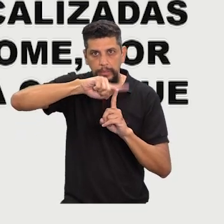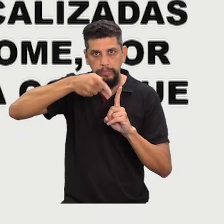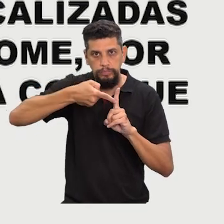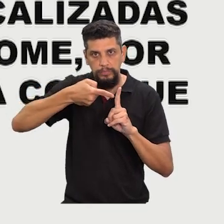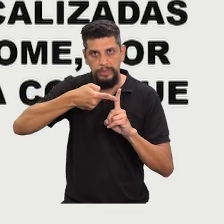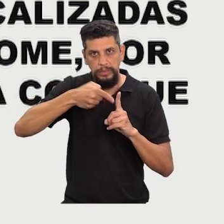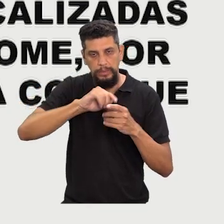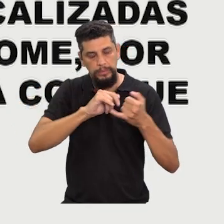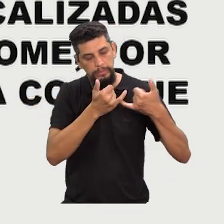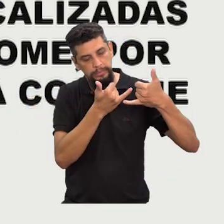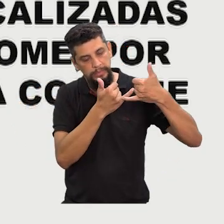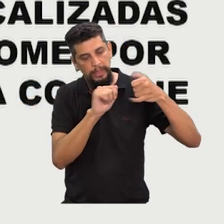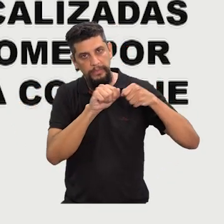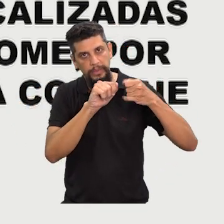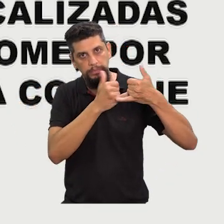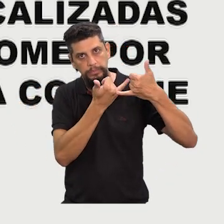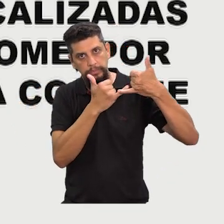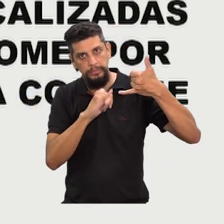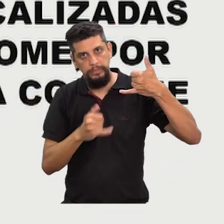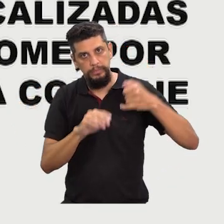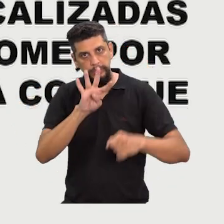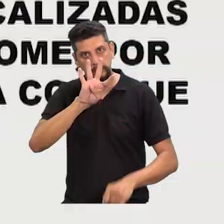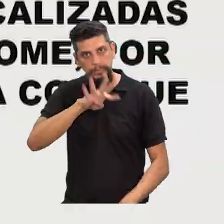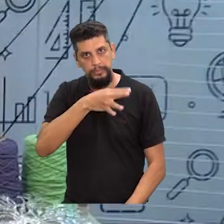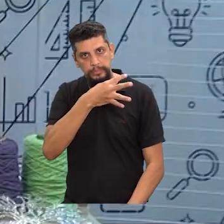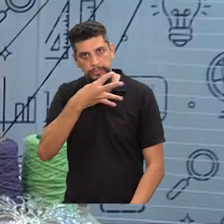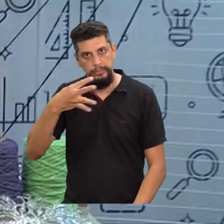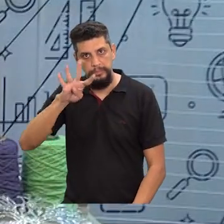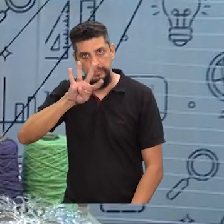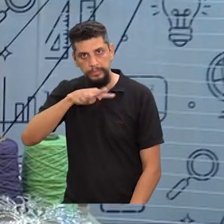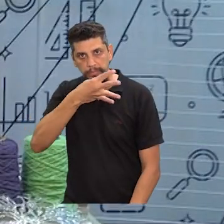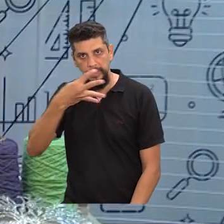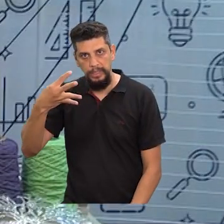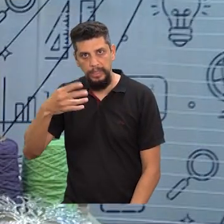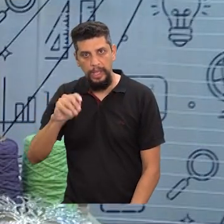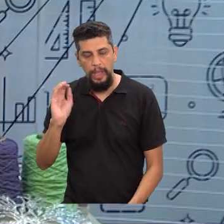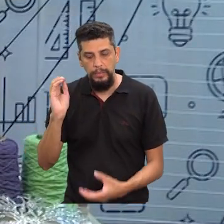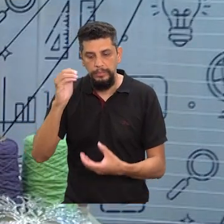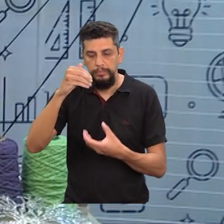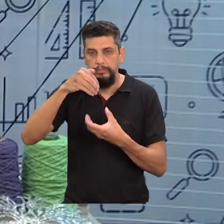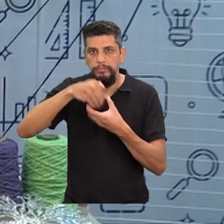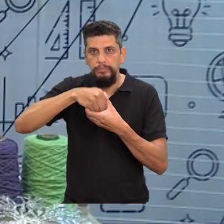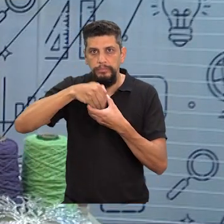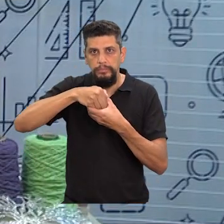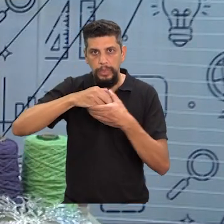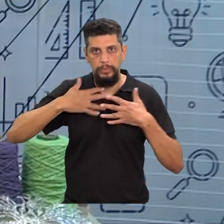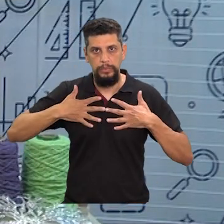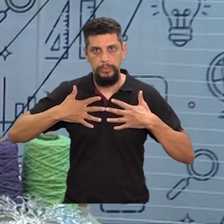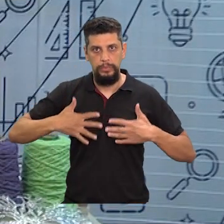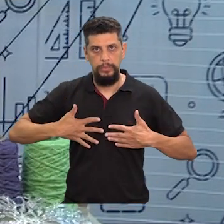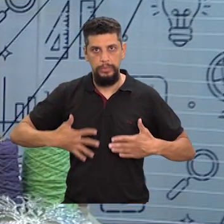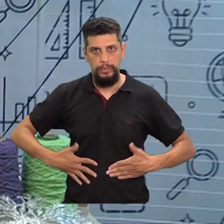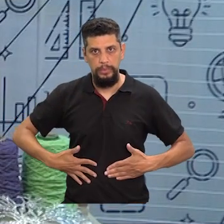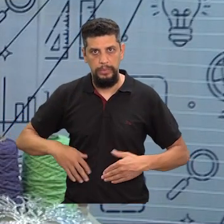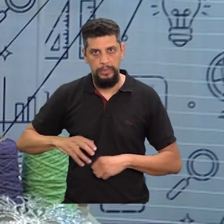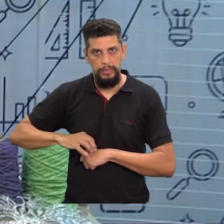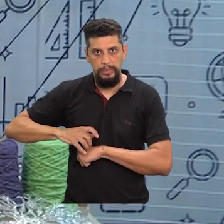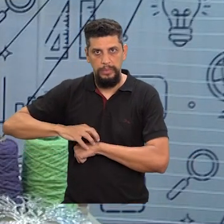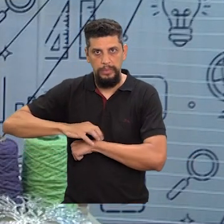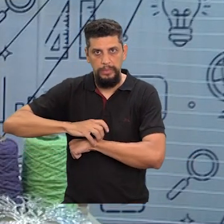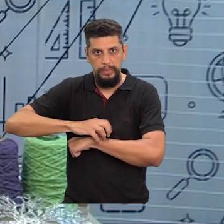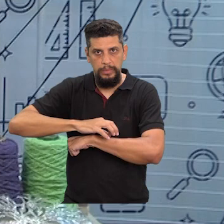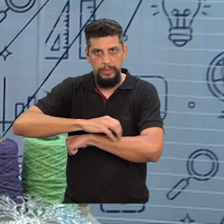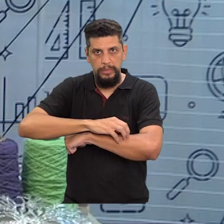onde é excretada a seda com que fazem a teia. Ou seja, gente, é uma parte do corpo da aranha. Se